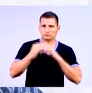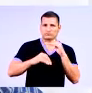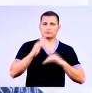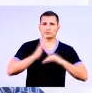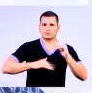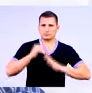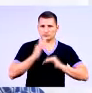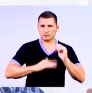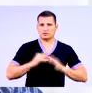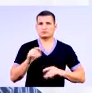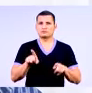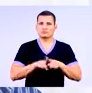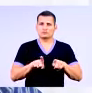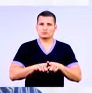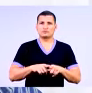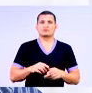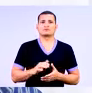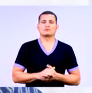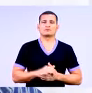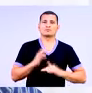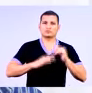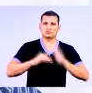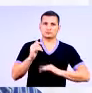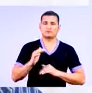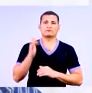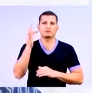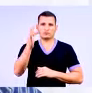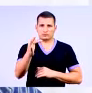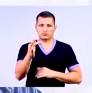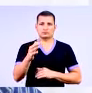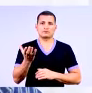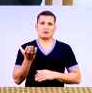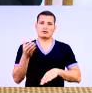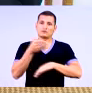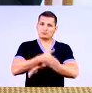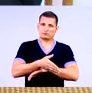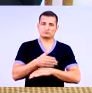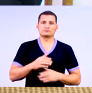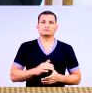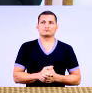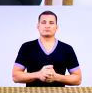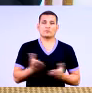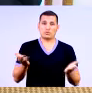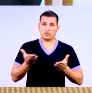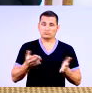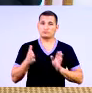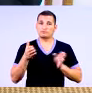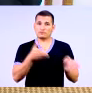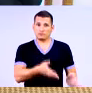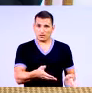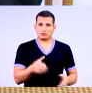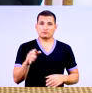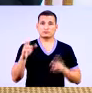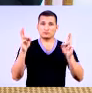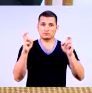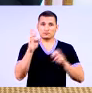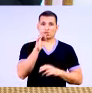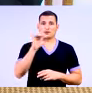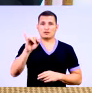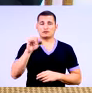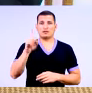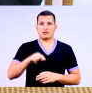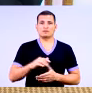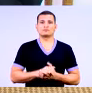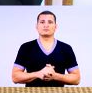estão aí, para aqueles que estão pretendendo ingressar nessa área tão promissora nos nossos dias. Hoje a gente vai focar nesse assunto de TI, mas é um assunto super abrangente.